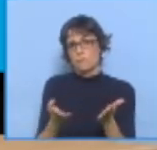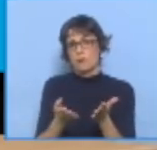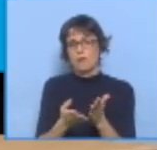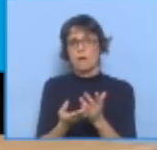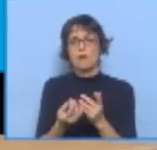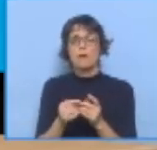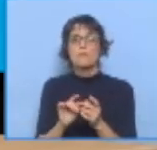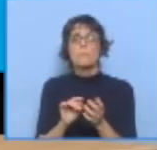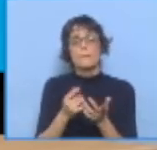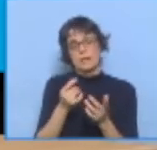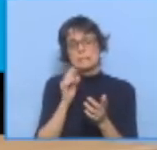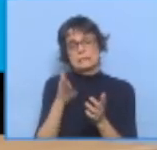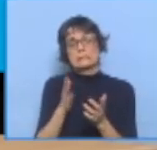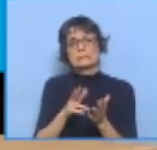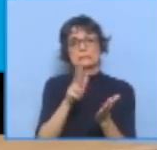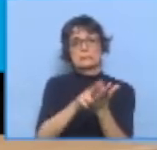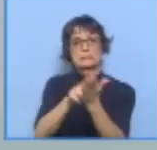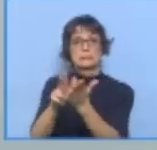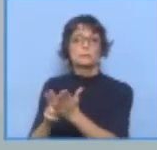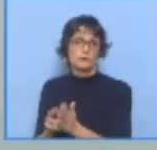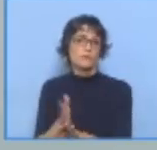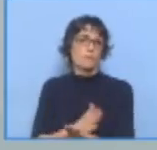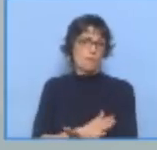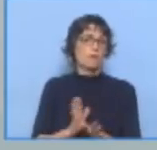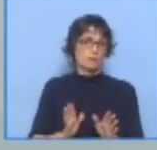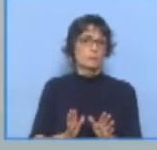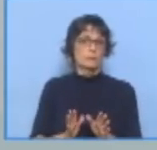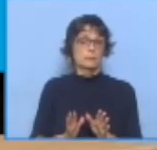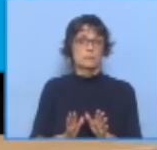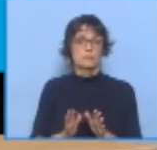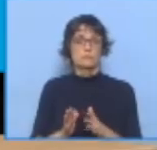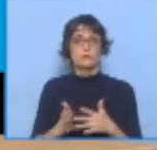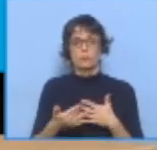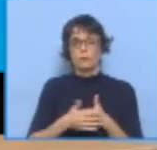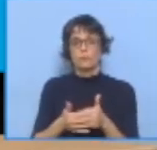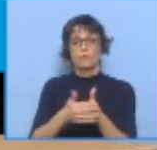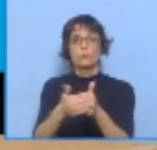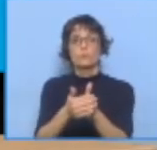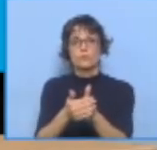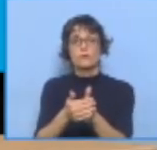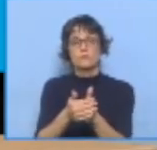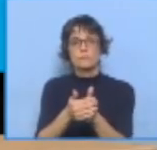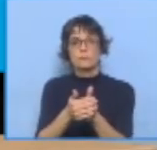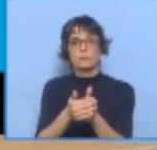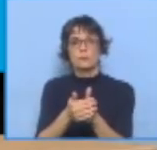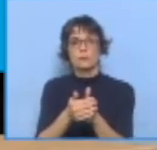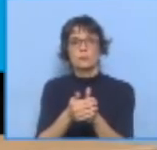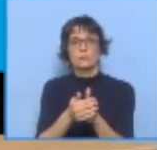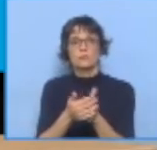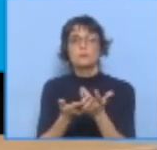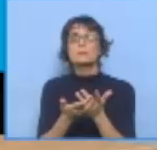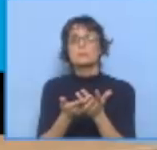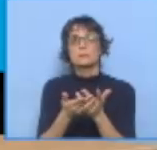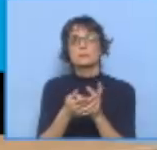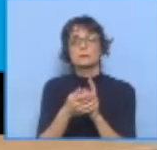respectivas conferências episcopais. Não é? Portanto, se seguirá precisamente o mesmo trâmite que seguiu até agora o Missal e